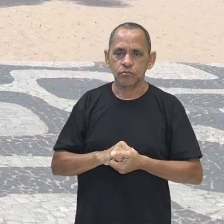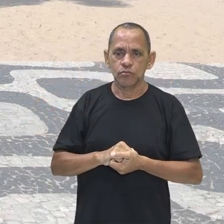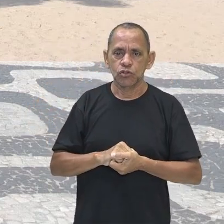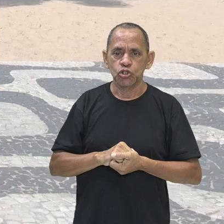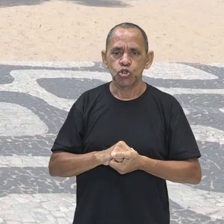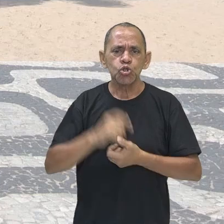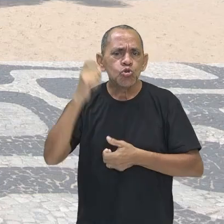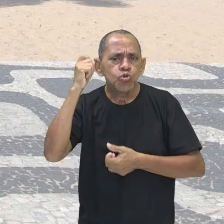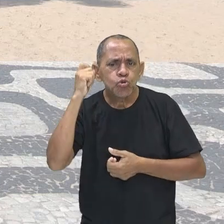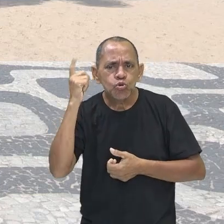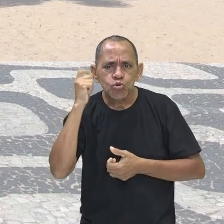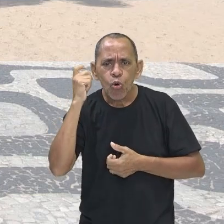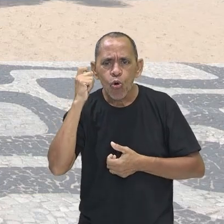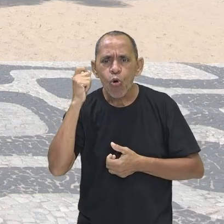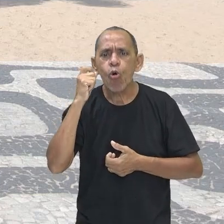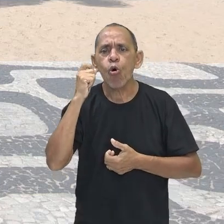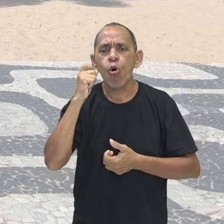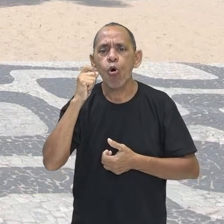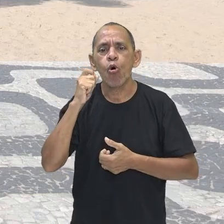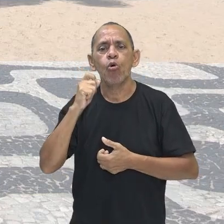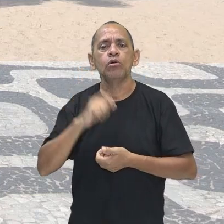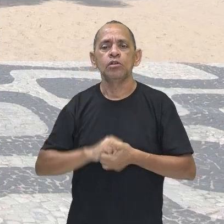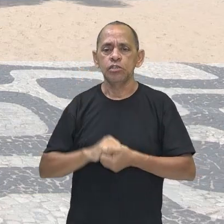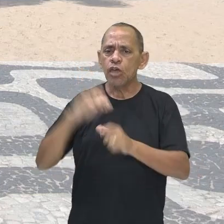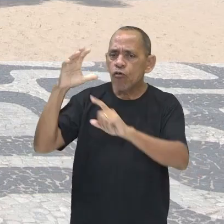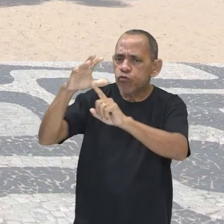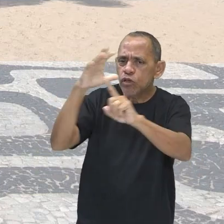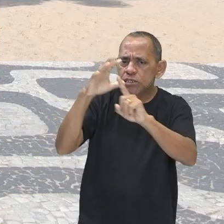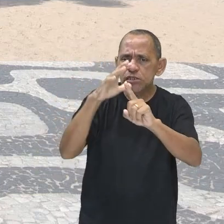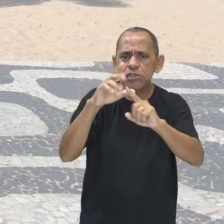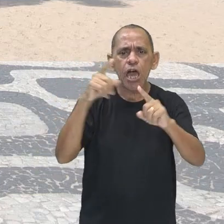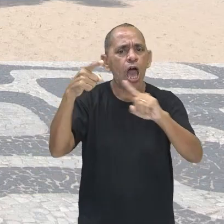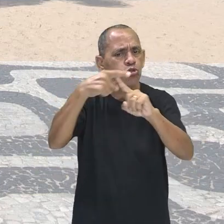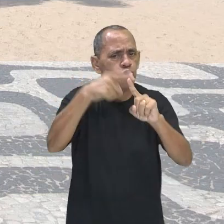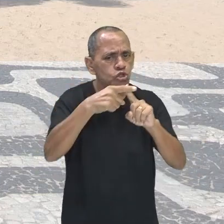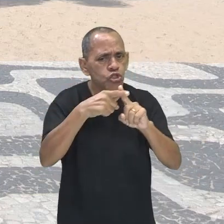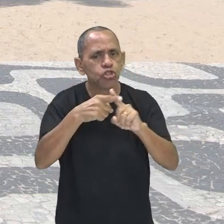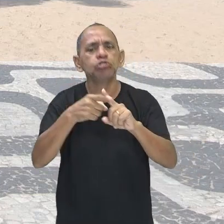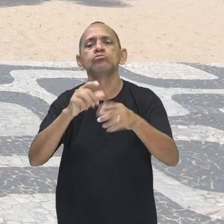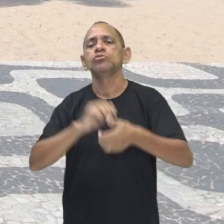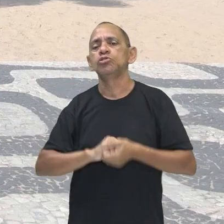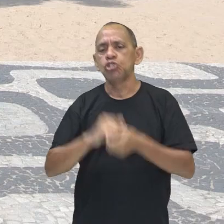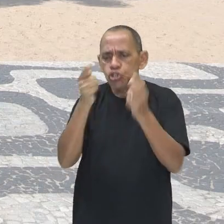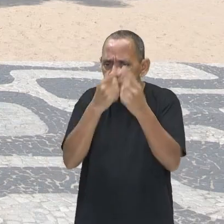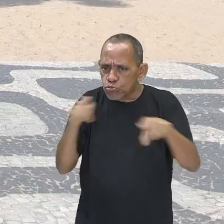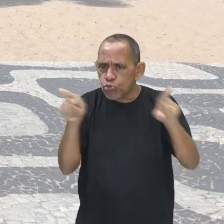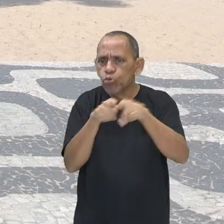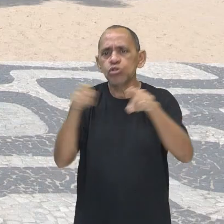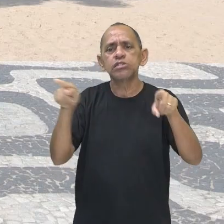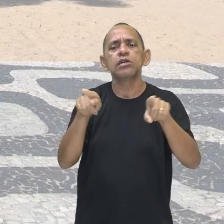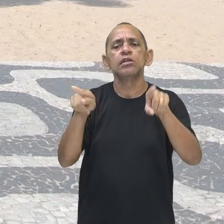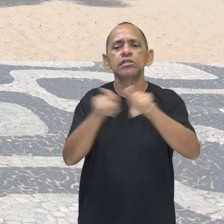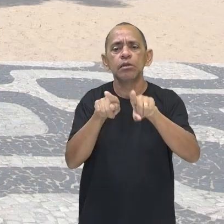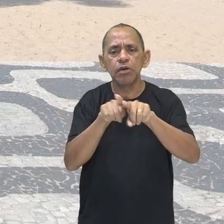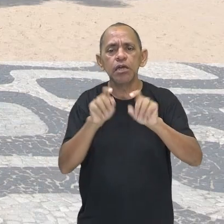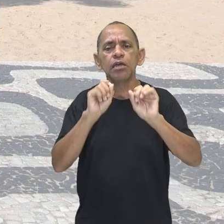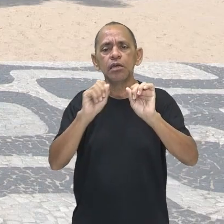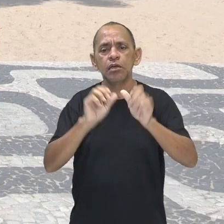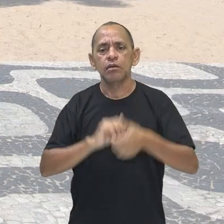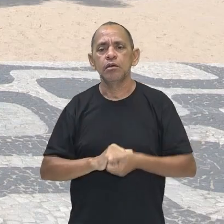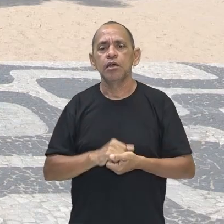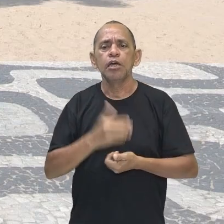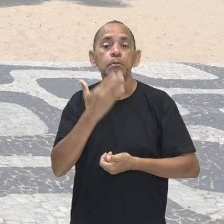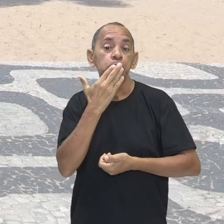ele não queria nem usar o microfone. Conta-se uma lenda, tá? Então, o que aconteceu? Ele mandou